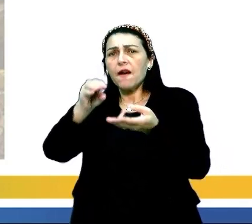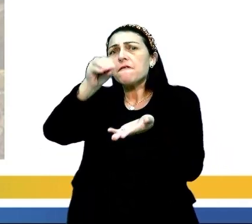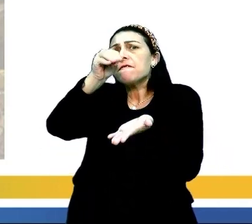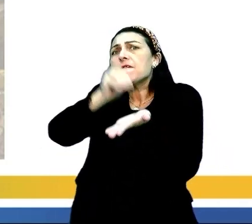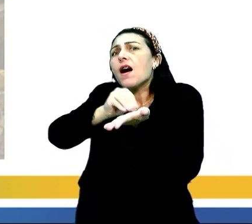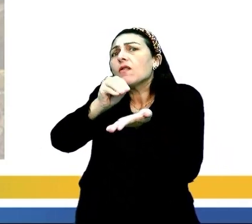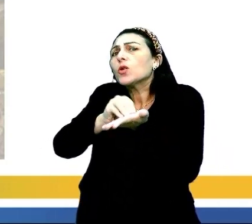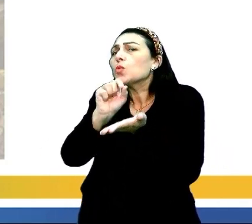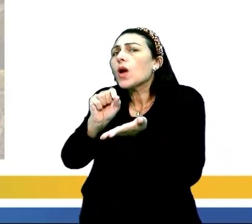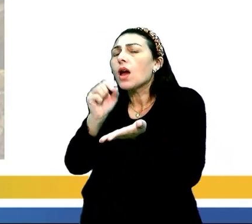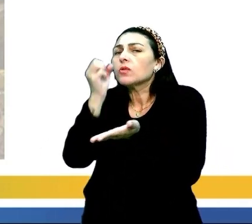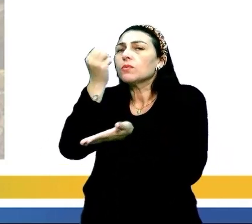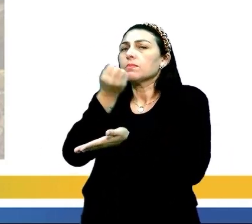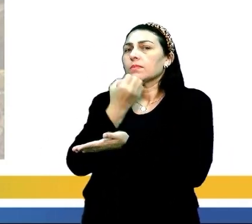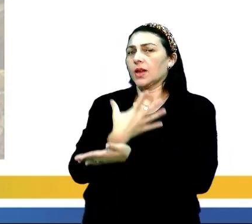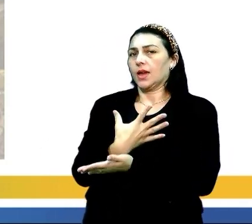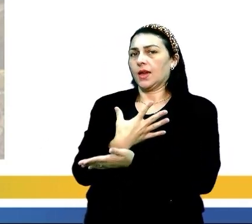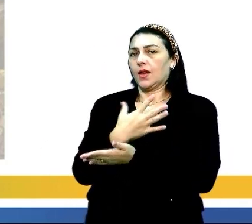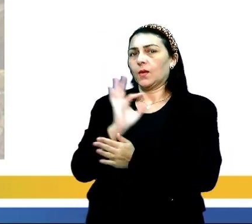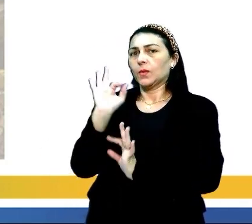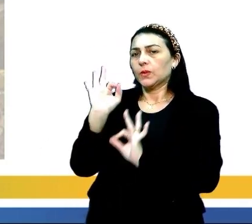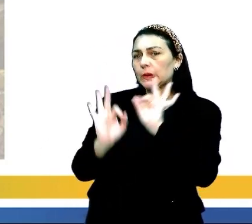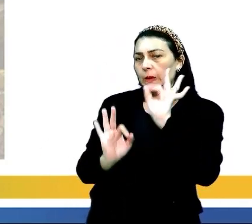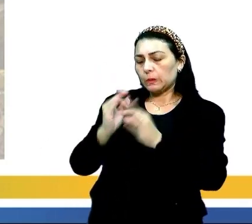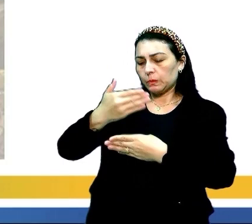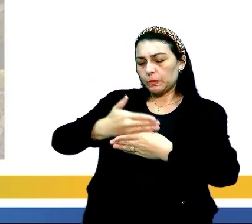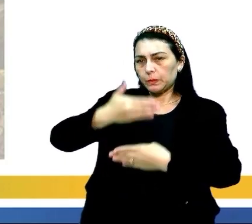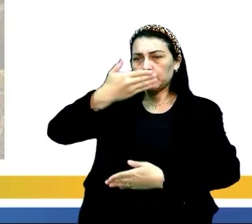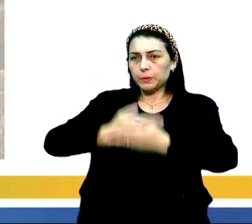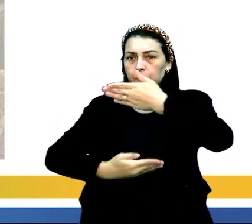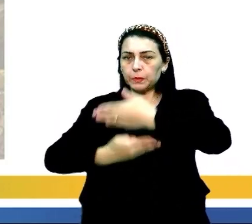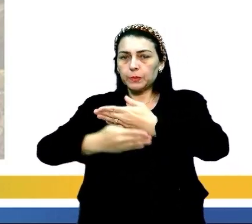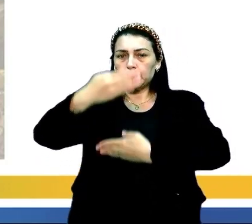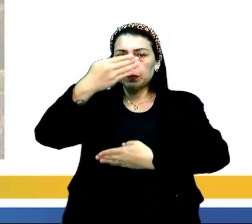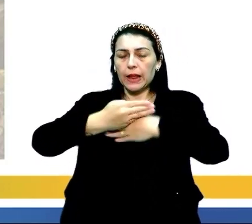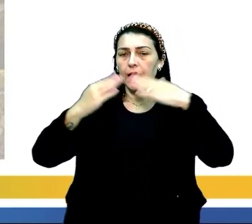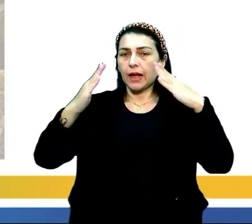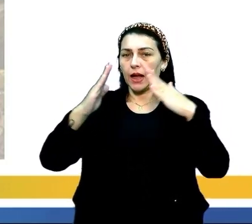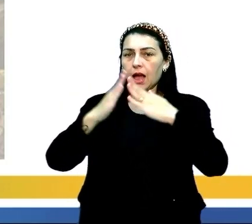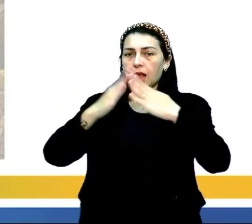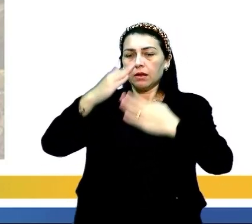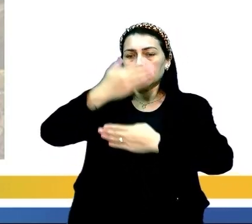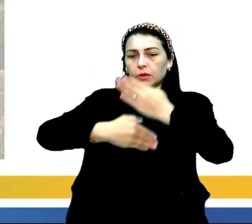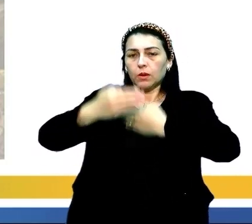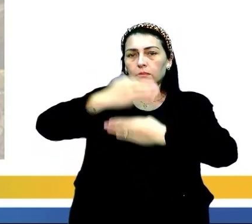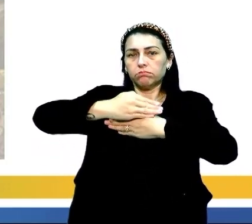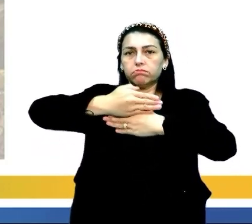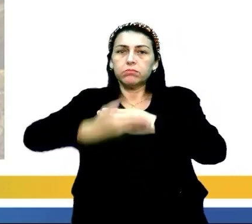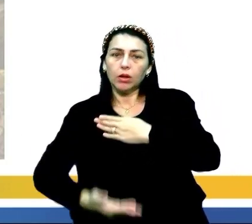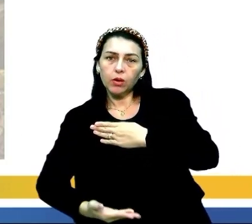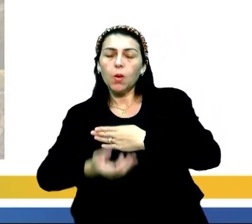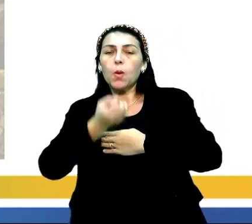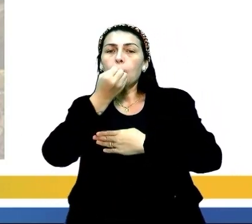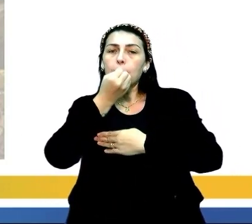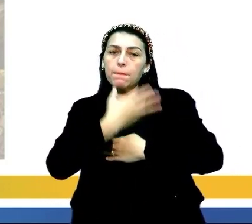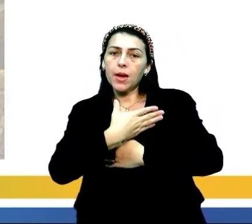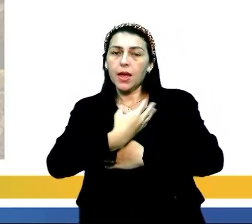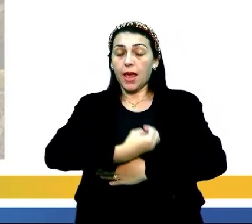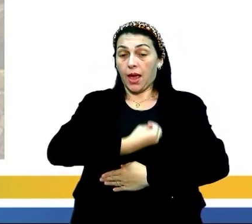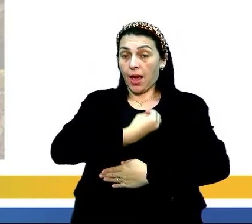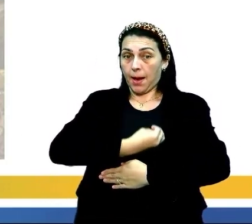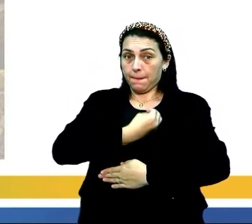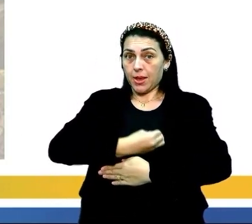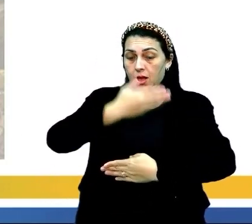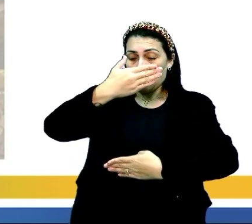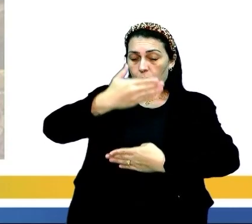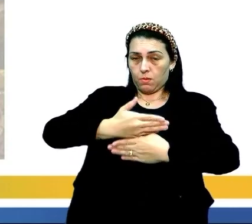bem. Você constrói um muro na frente da tua casa e uma parte desse muro cai. O bem é a presença do muro, que pode